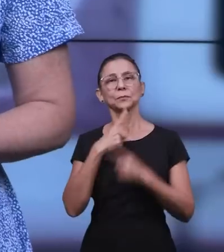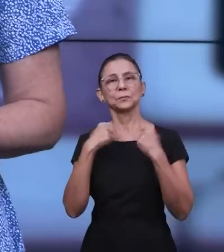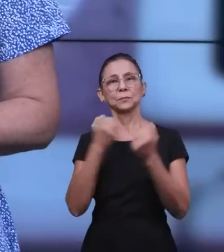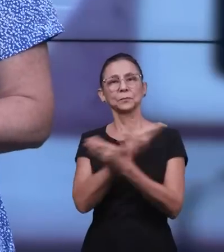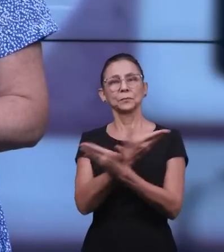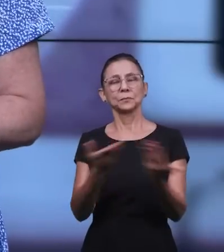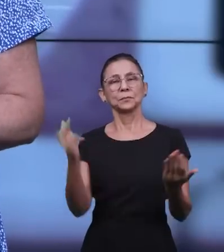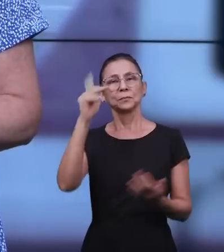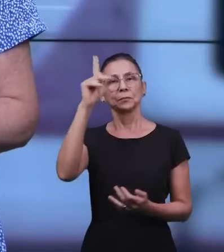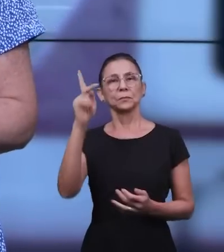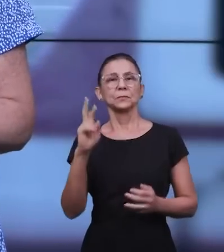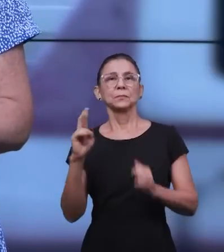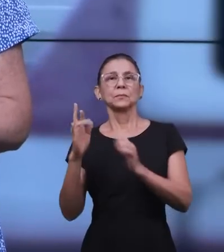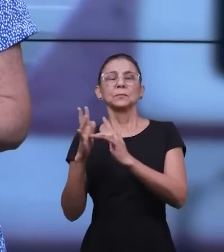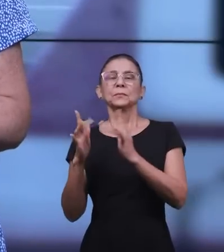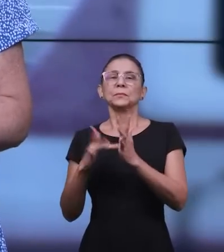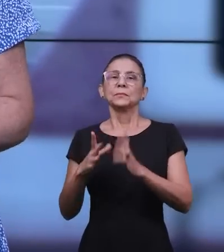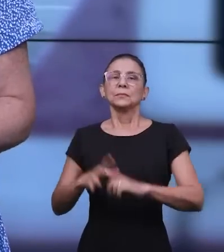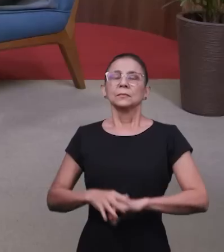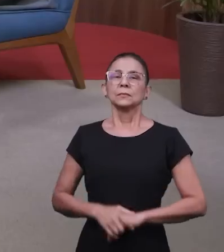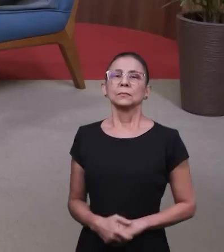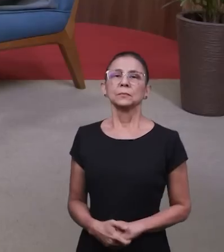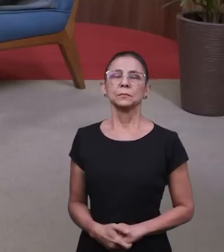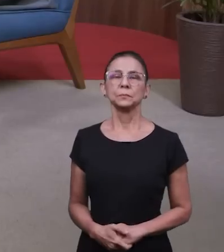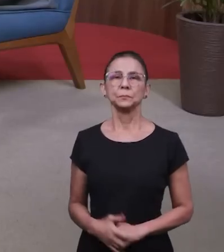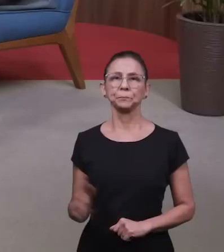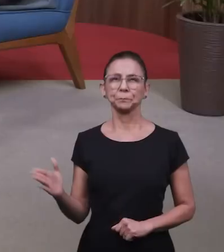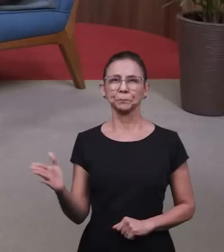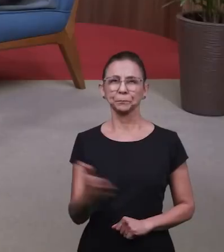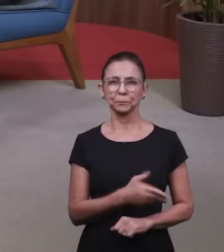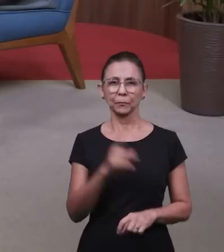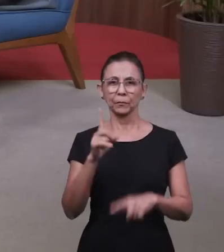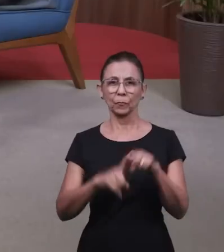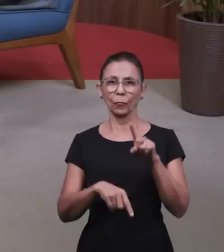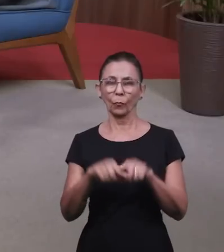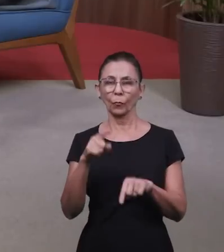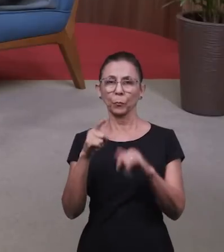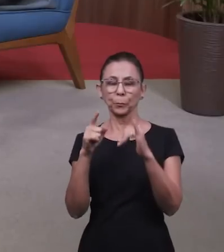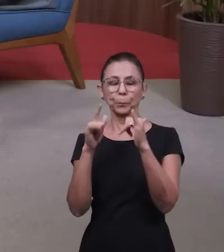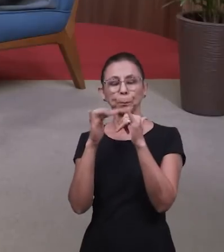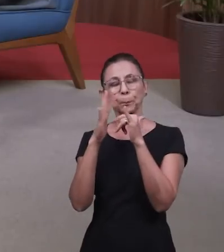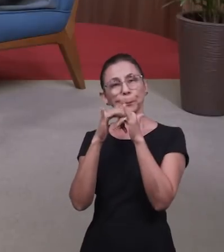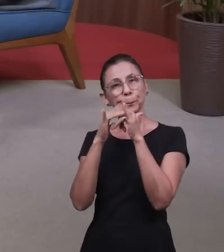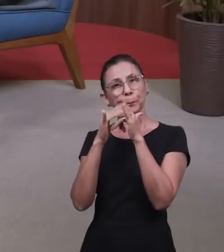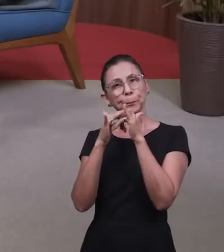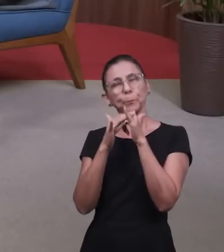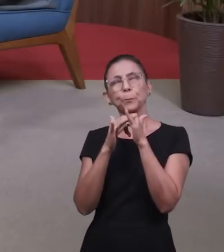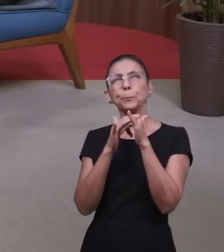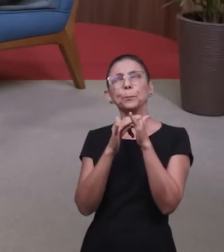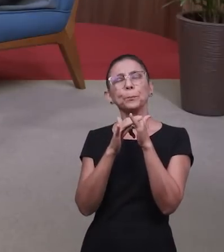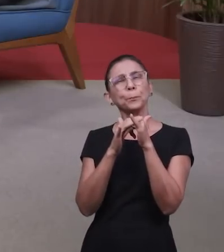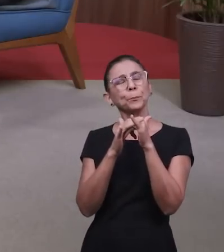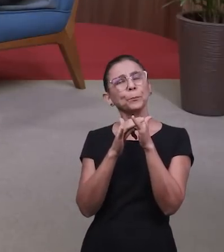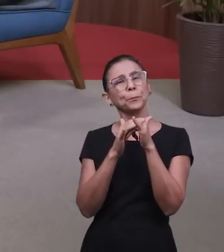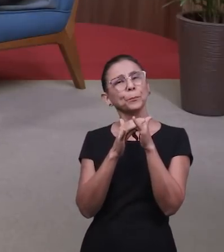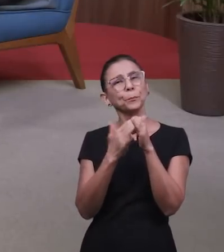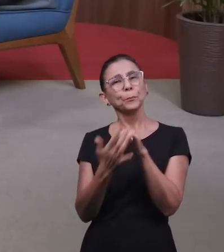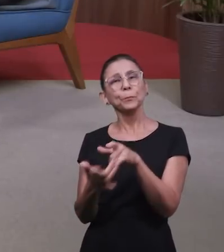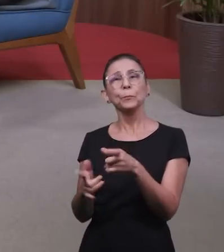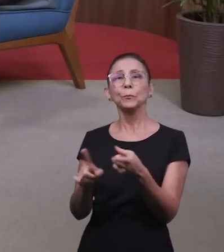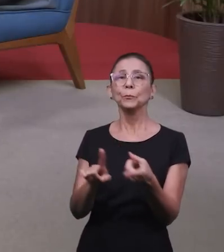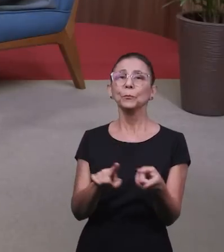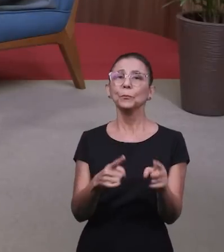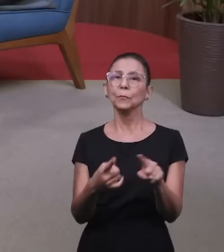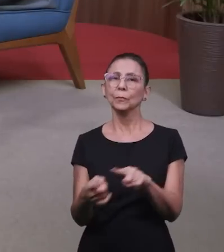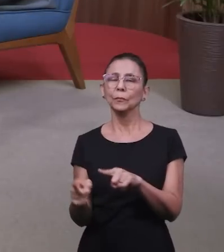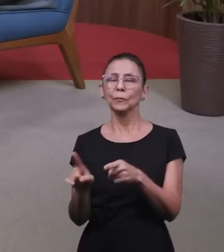todos a paz do Senhor Jesus. A escaleta é um instrumento harmonioso e muito versátil,